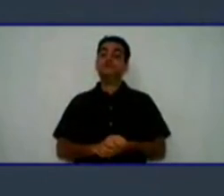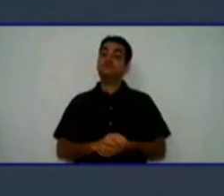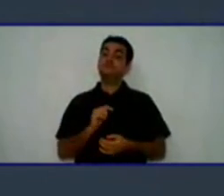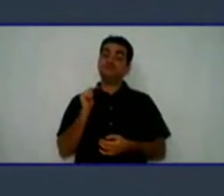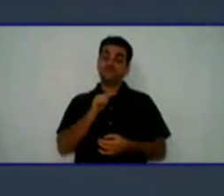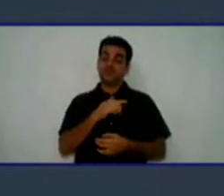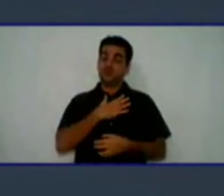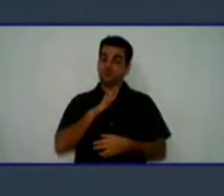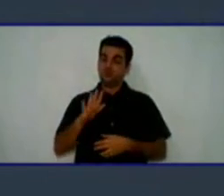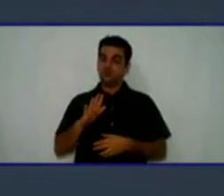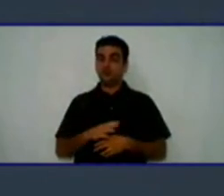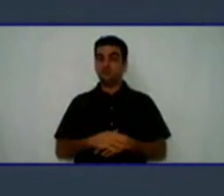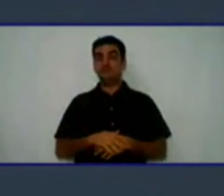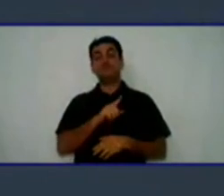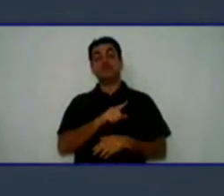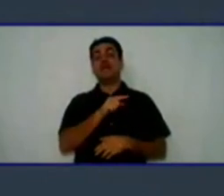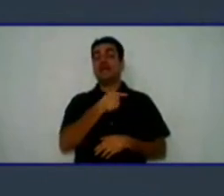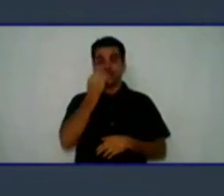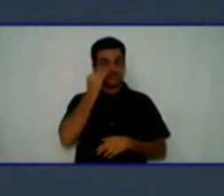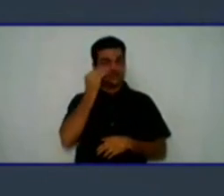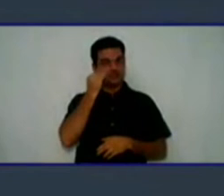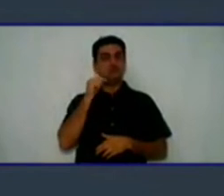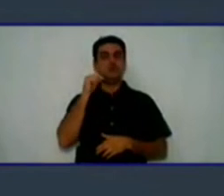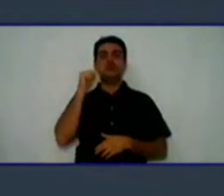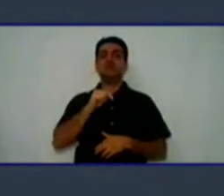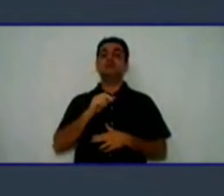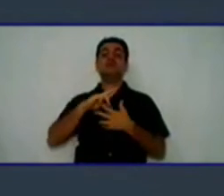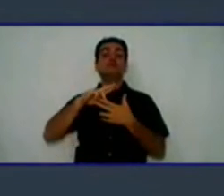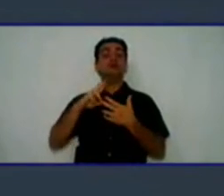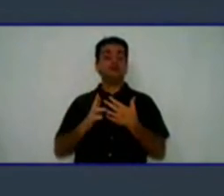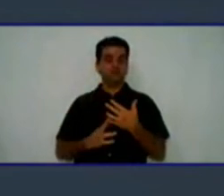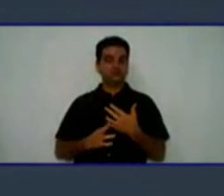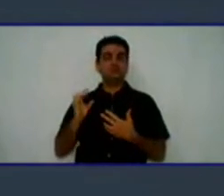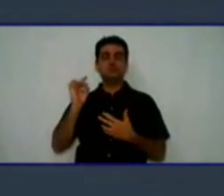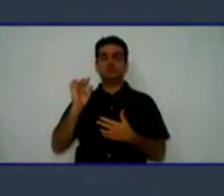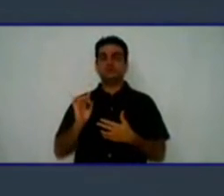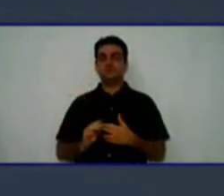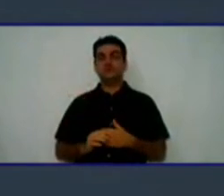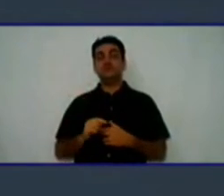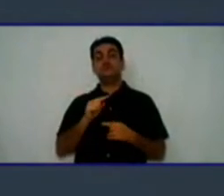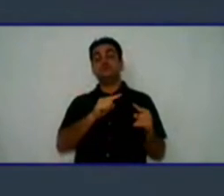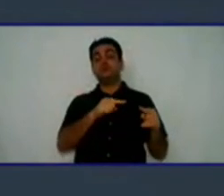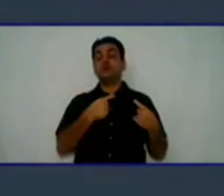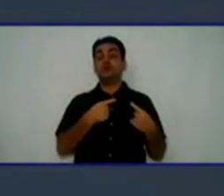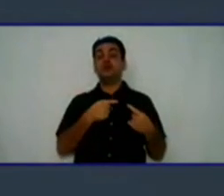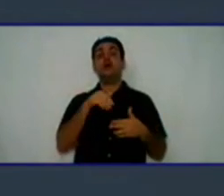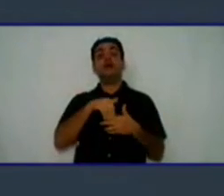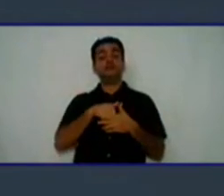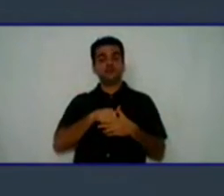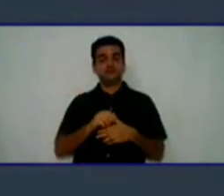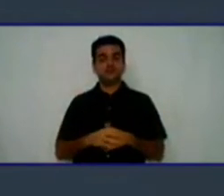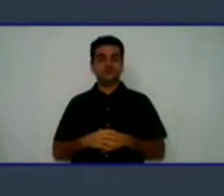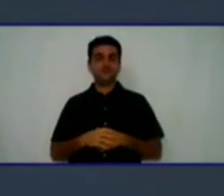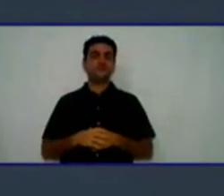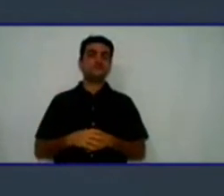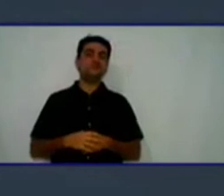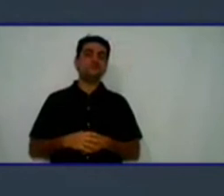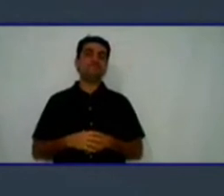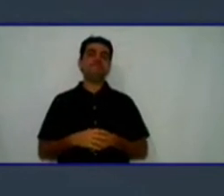tal decisão, o candidato apresentou recurso especial eleitoral.